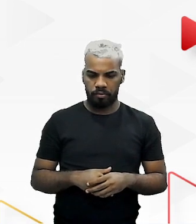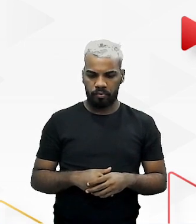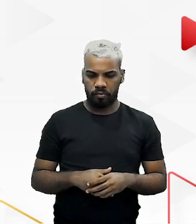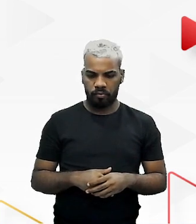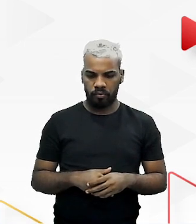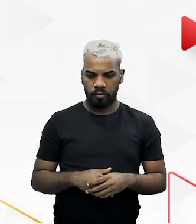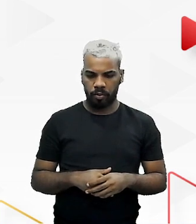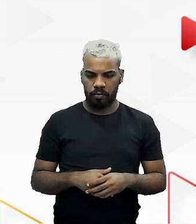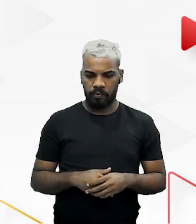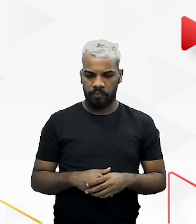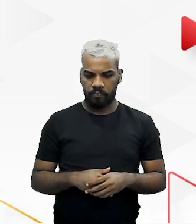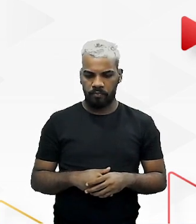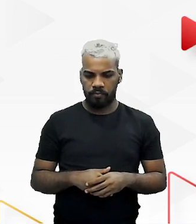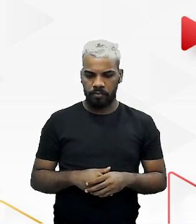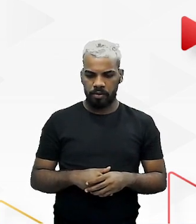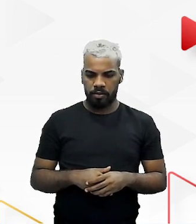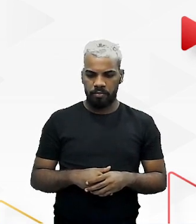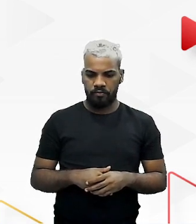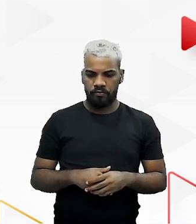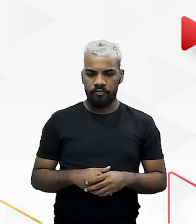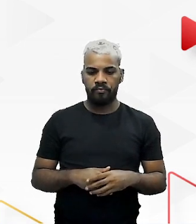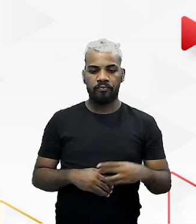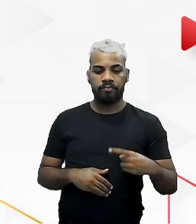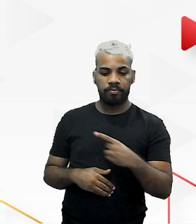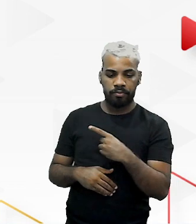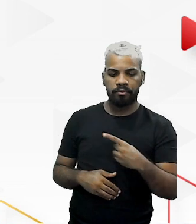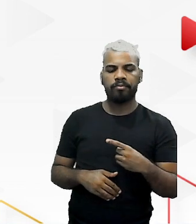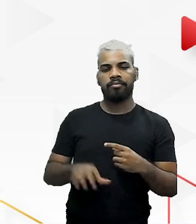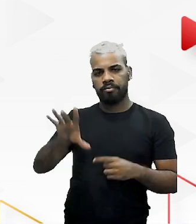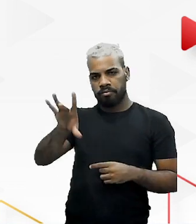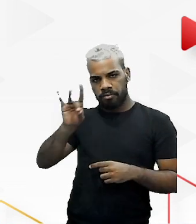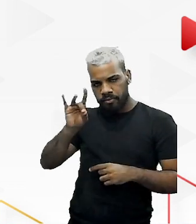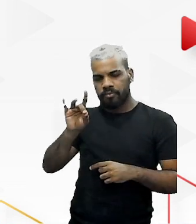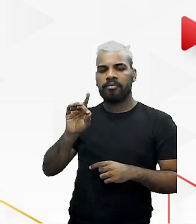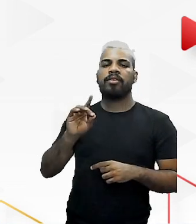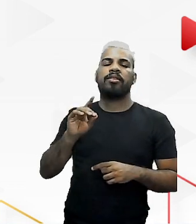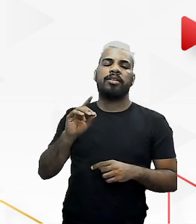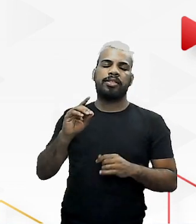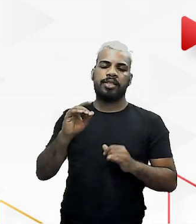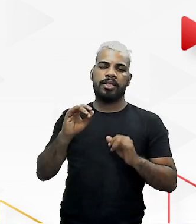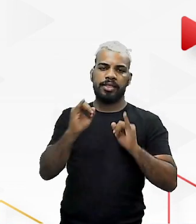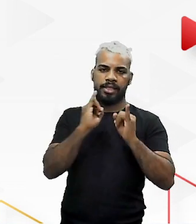Então, temos aí, ó, uma notícia da internet, né?